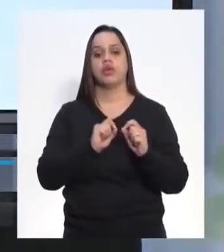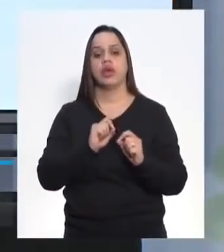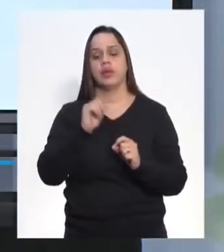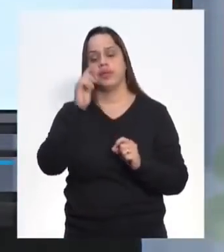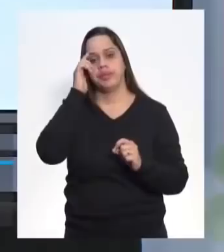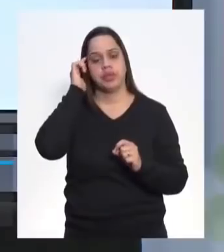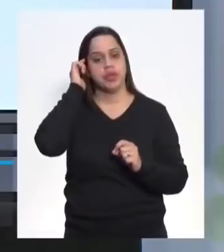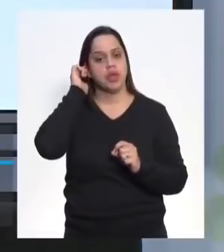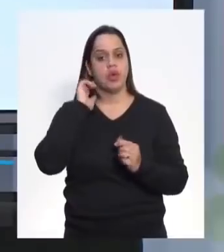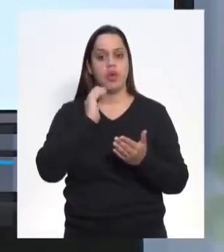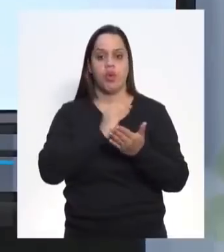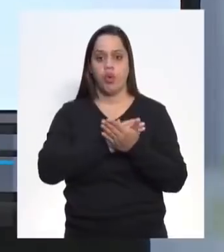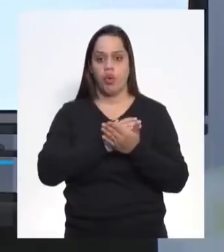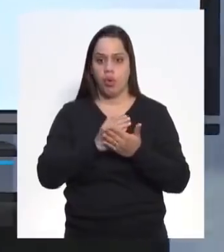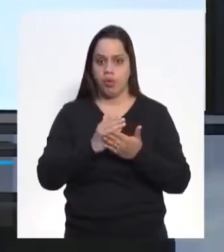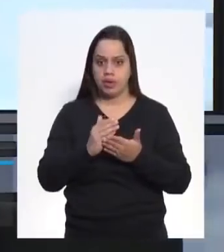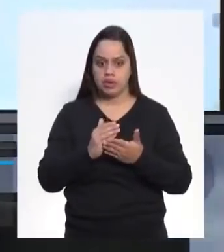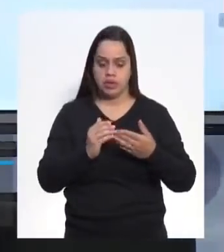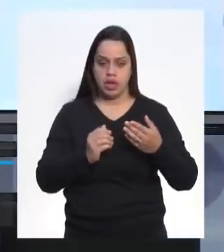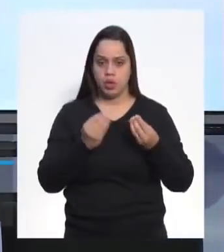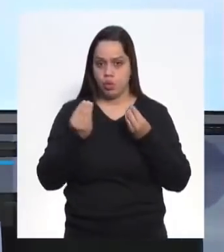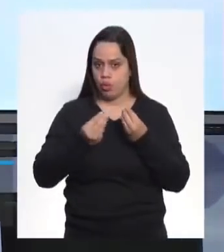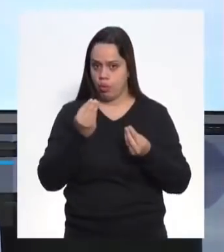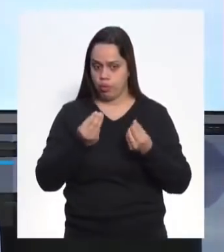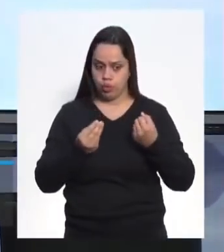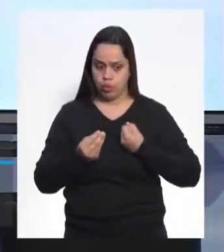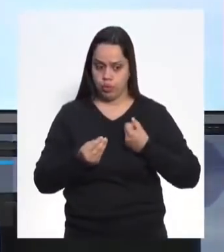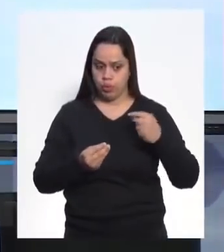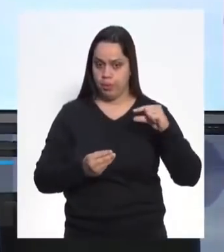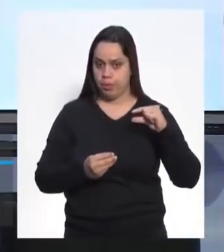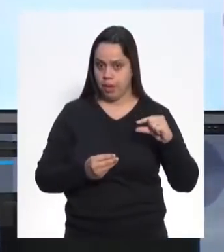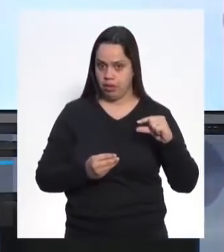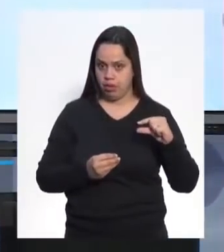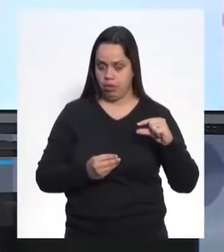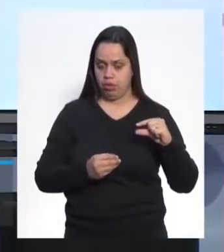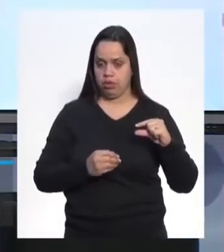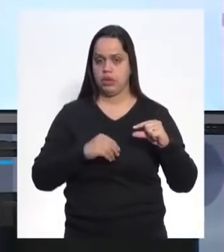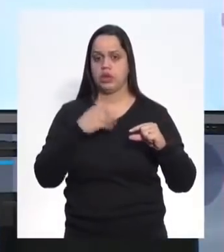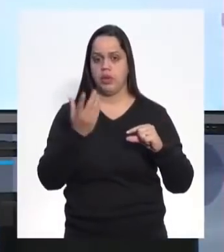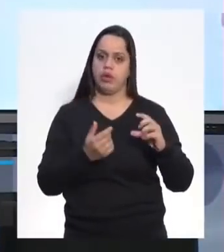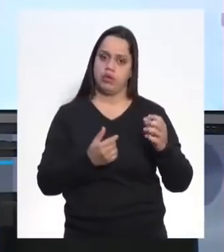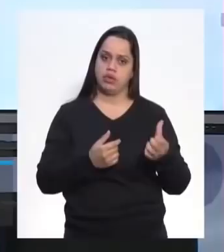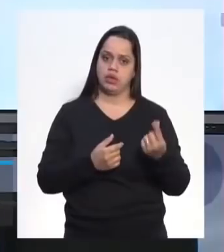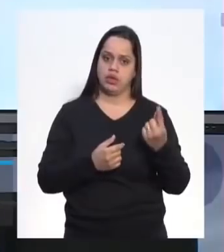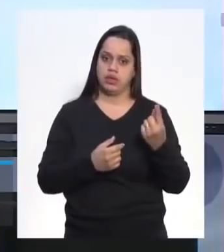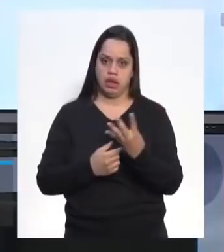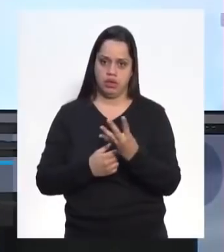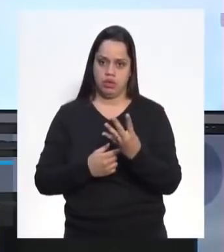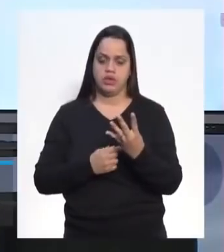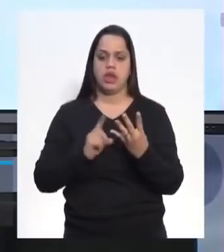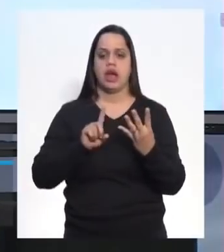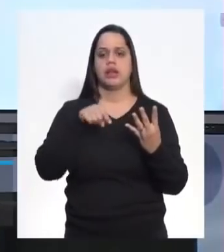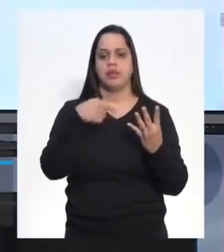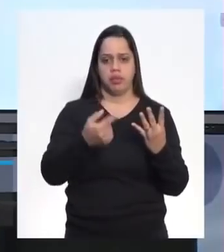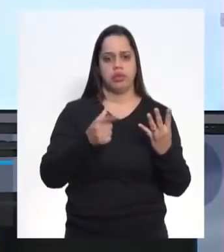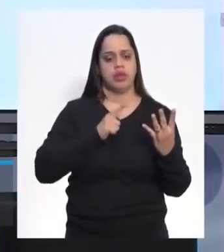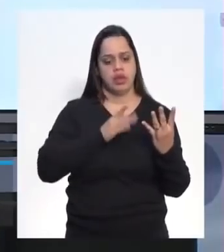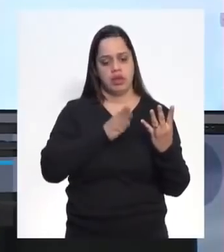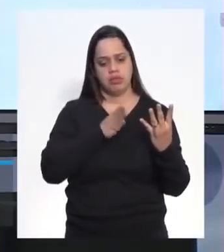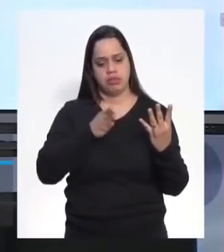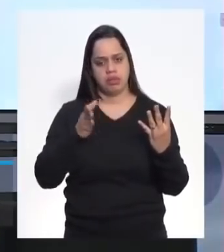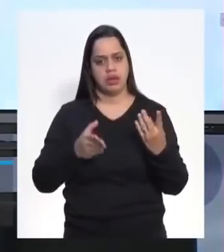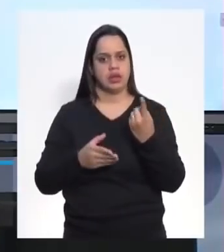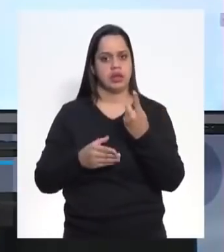peguei, no caso aqui, o meu menor valor. Pegando esse menor valor, a partir dele eu tenho os próximos. Prestar